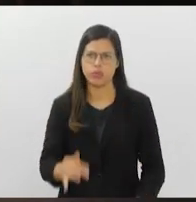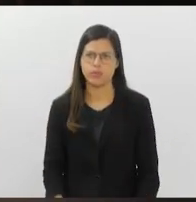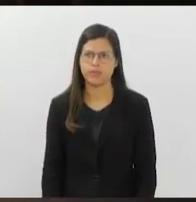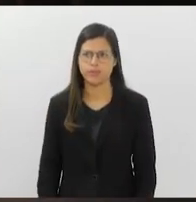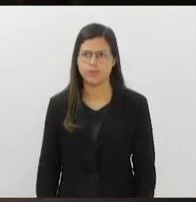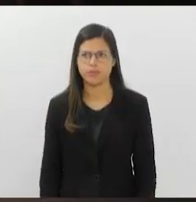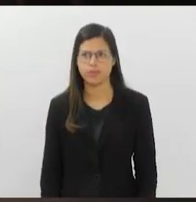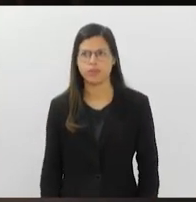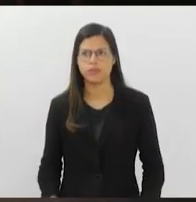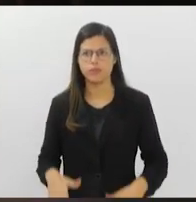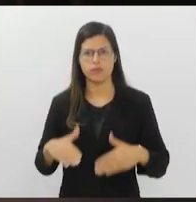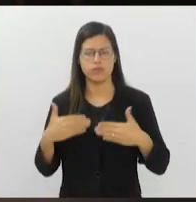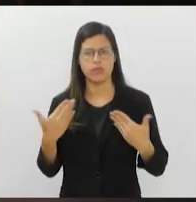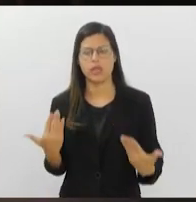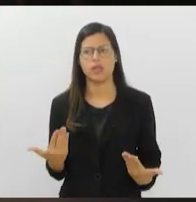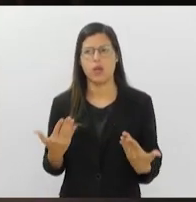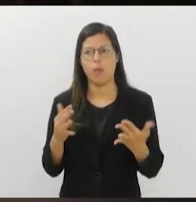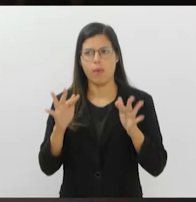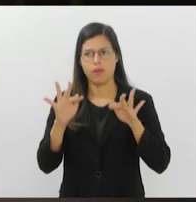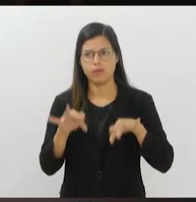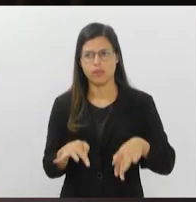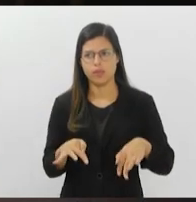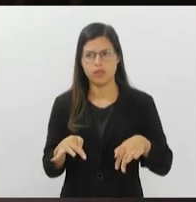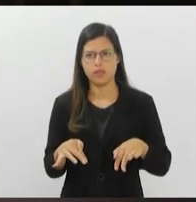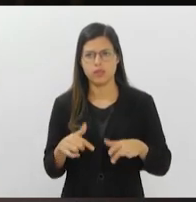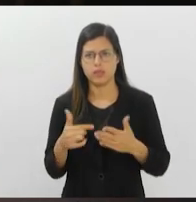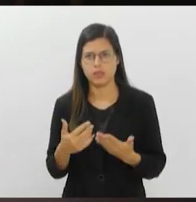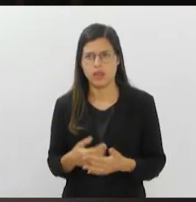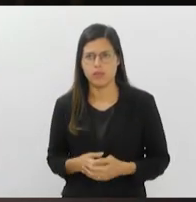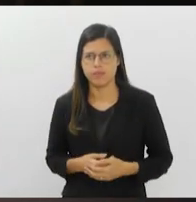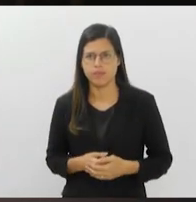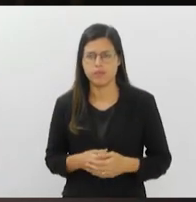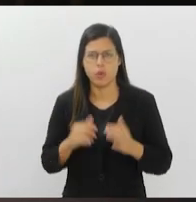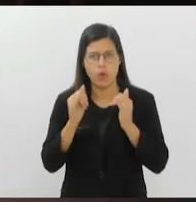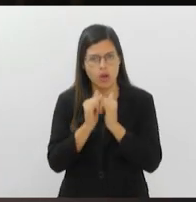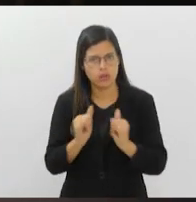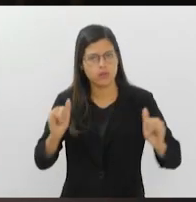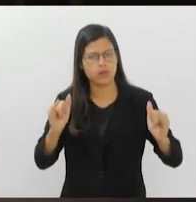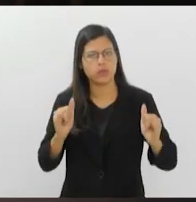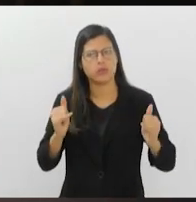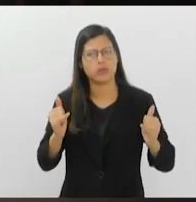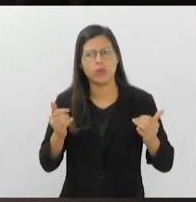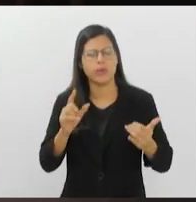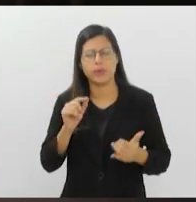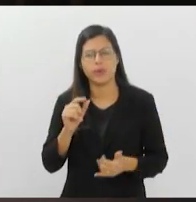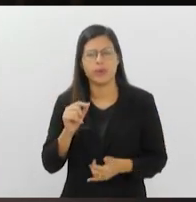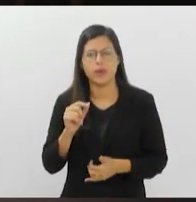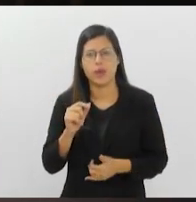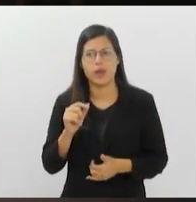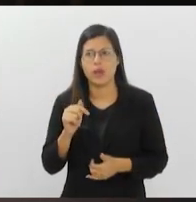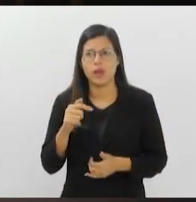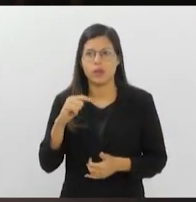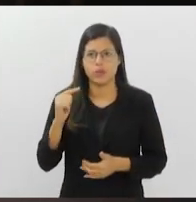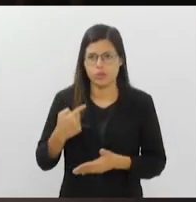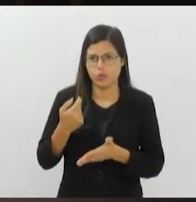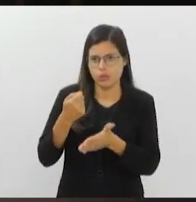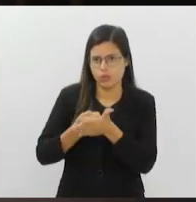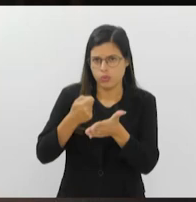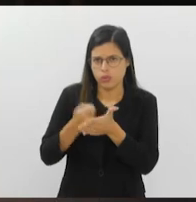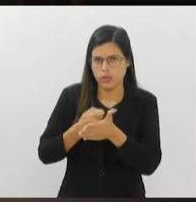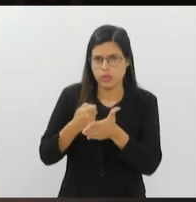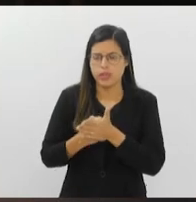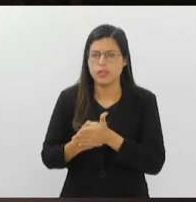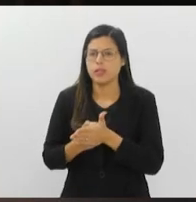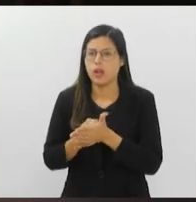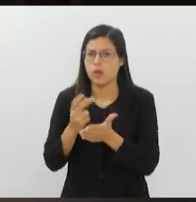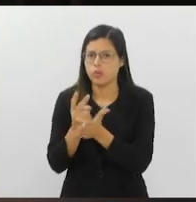Então, para finalizar, a mensagem pessoal que eu deixo é o seguinte: a gente vai lutar nas grandes